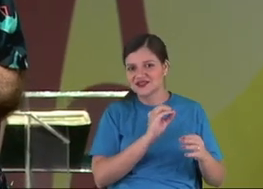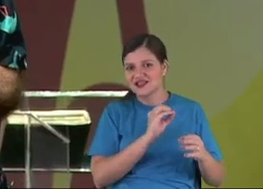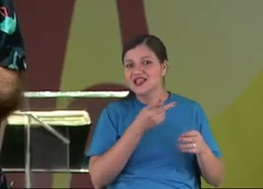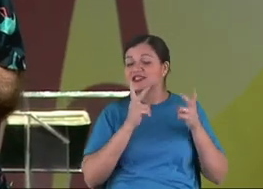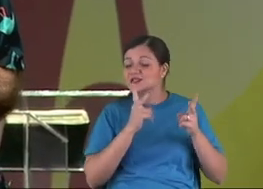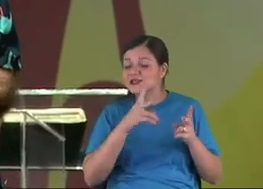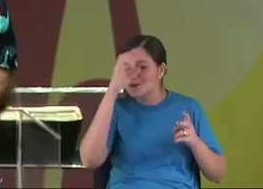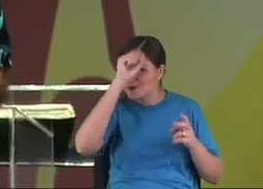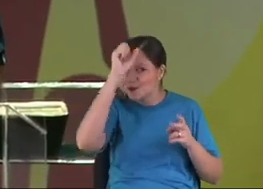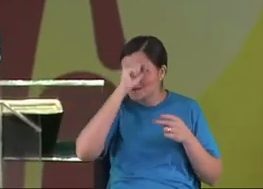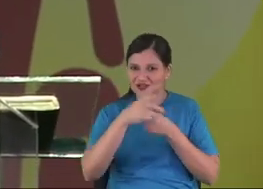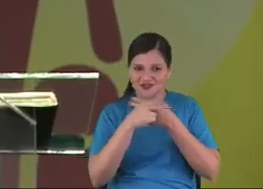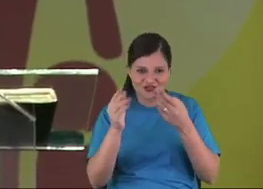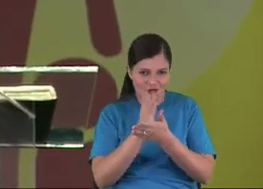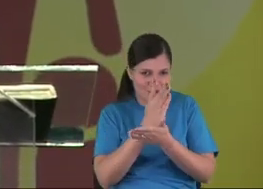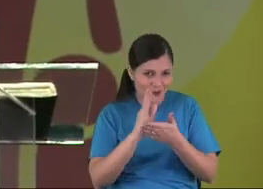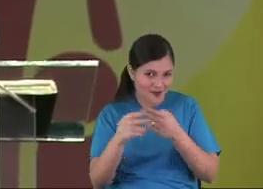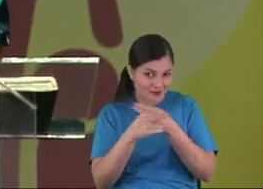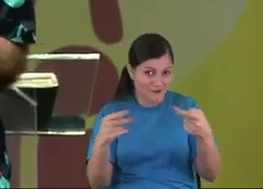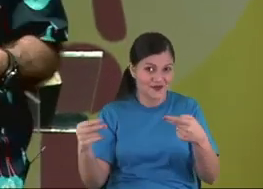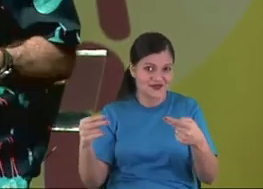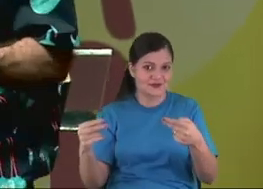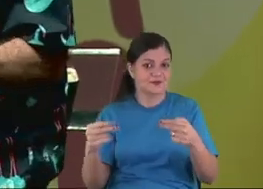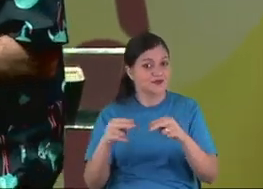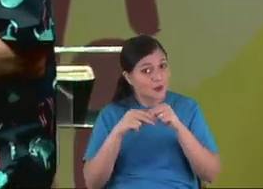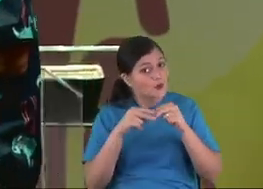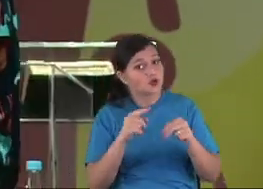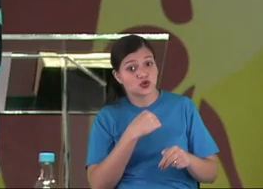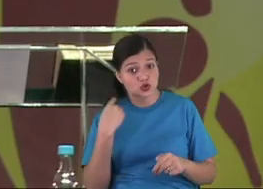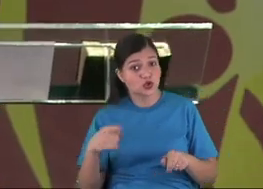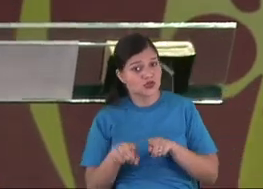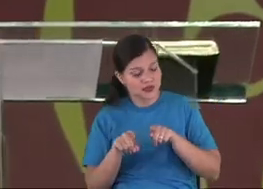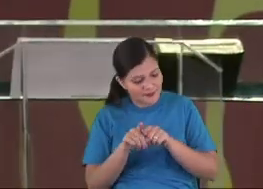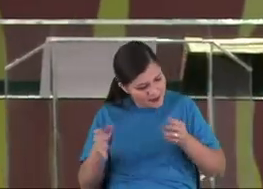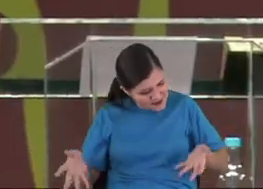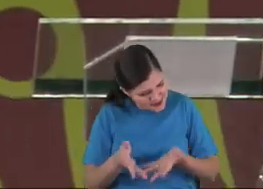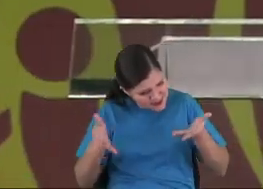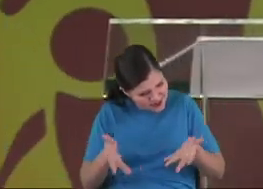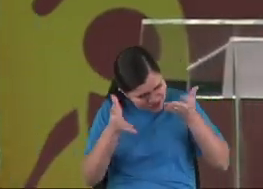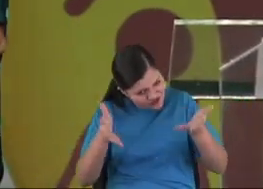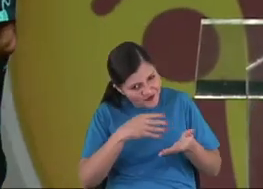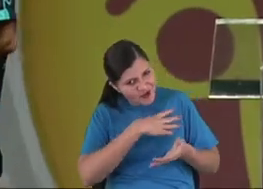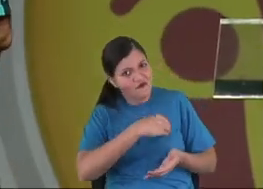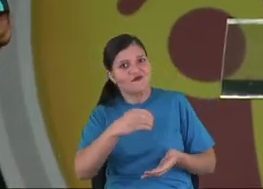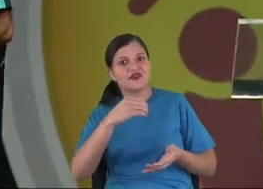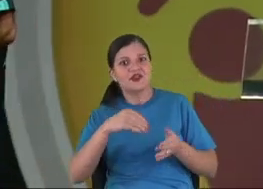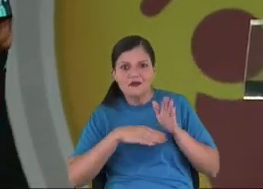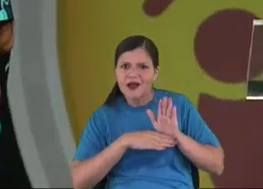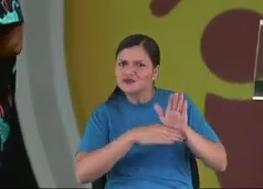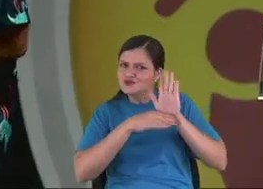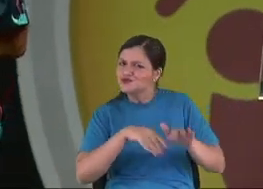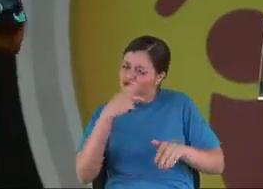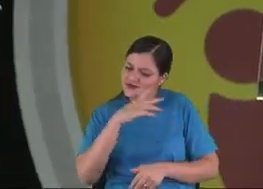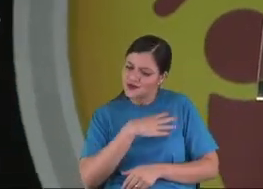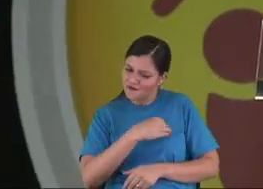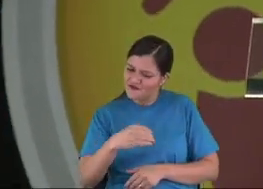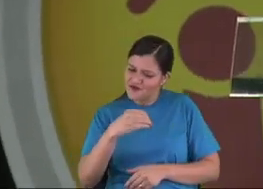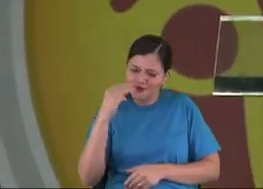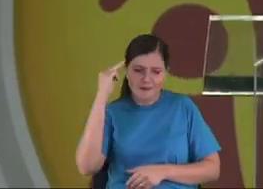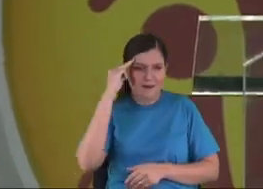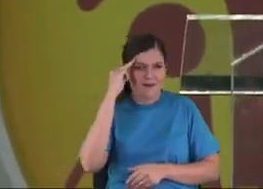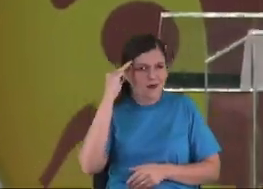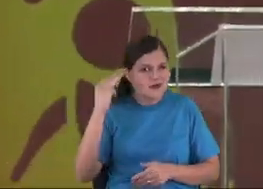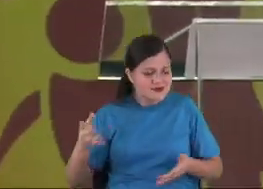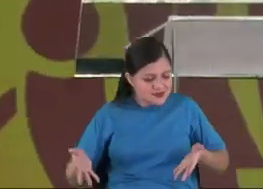eles também estão se esforçando, estão sendo motivados para estudar a palavra de Deus. Ajude seu filho, ajude, incentive